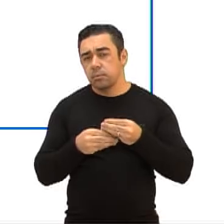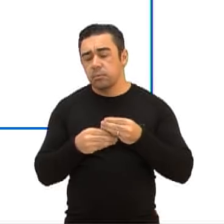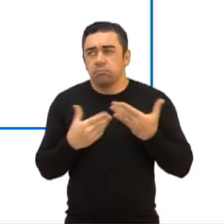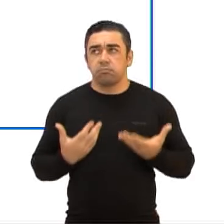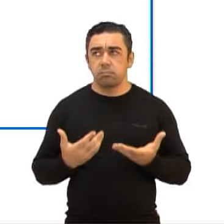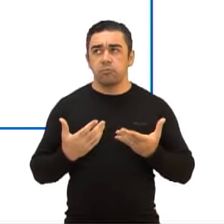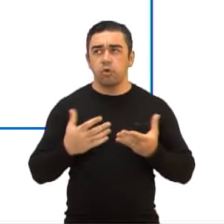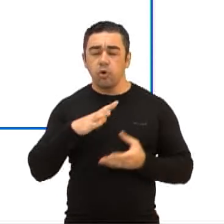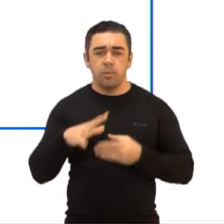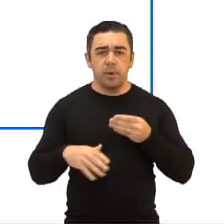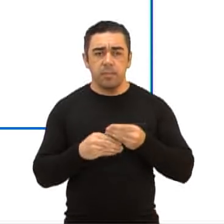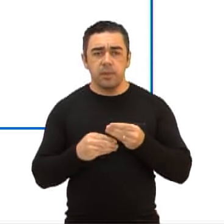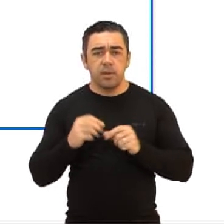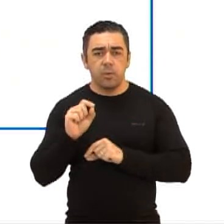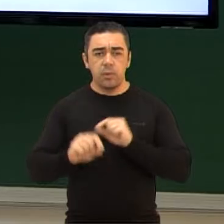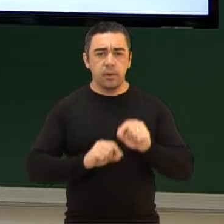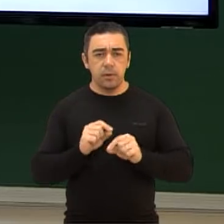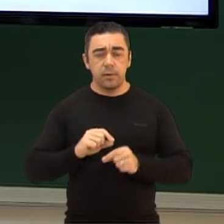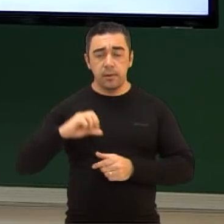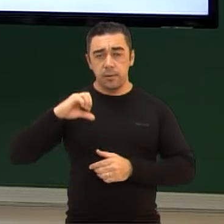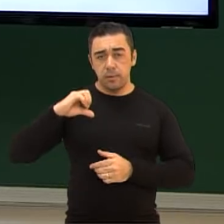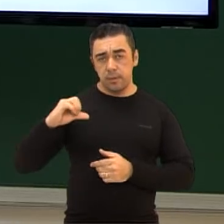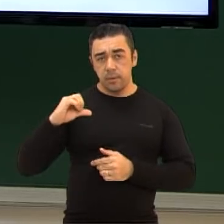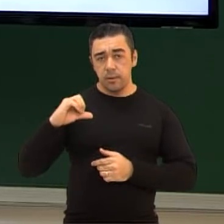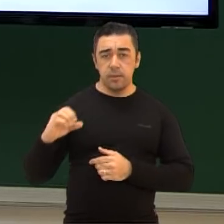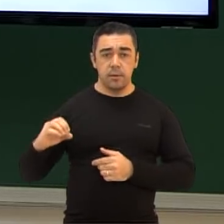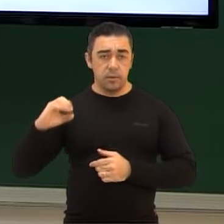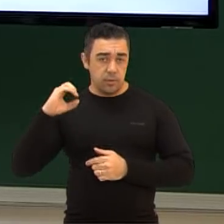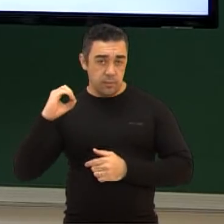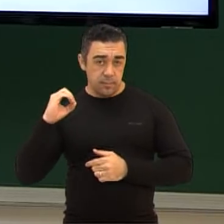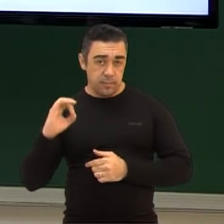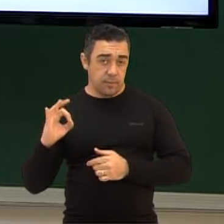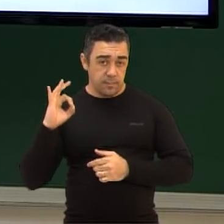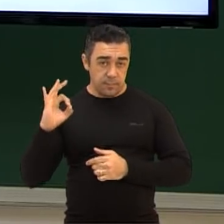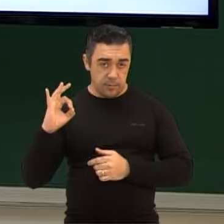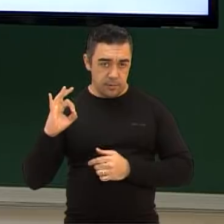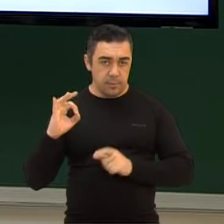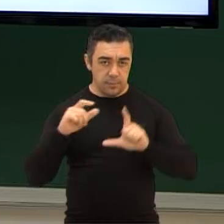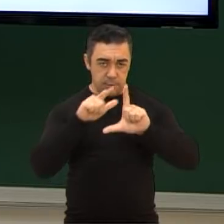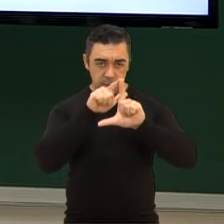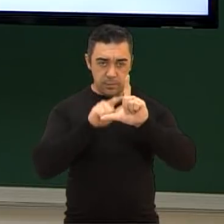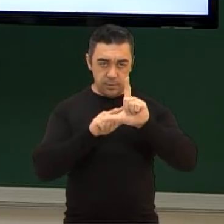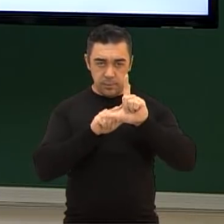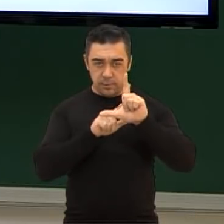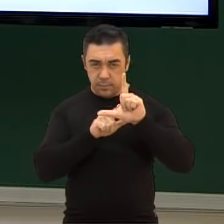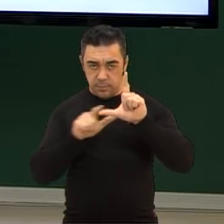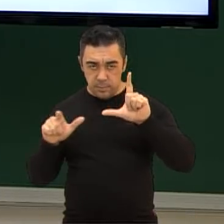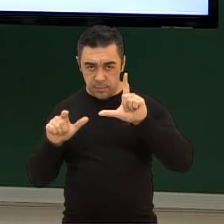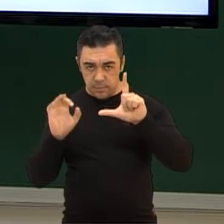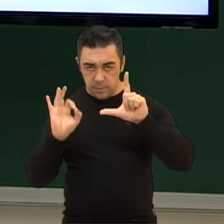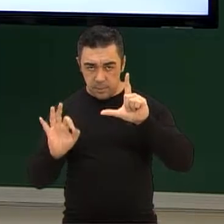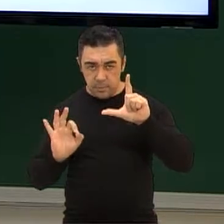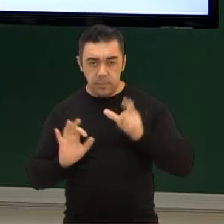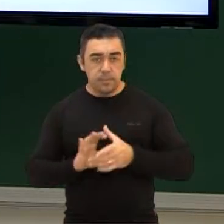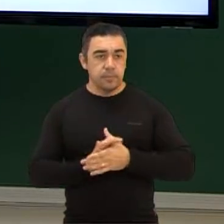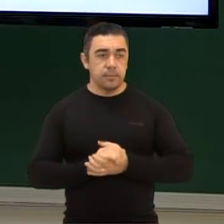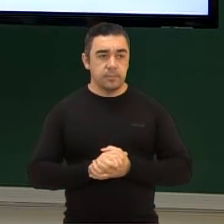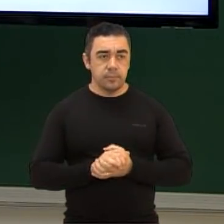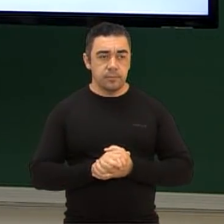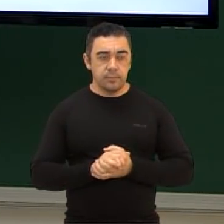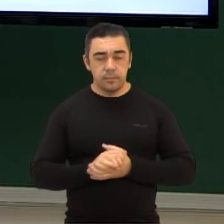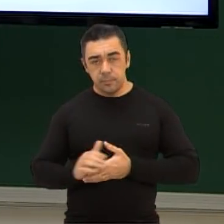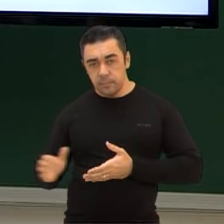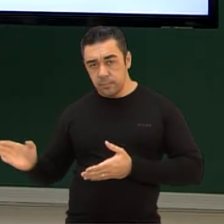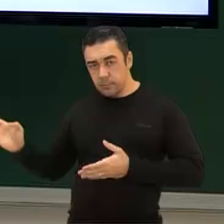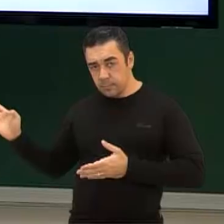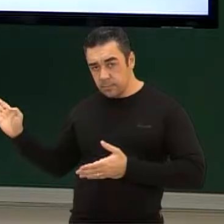que é um ângulo complementar? Um ângulo complementar é um ângulo de 90 graus. Então, é a medida do